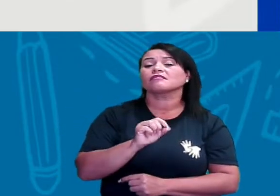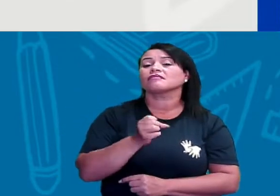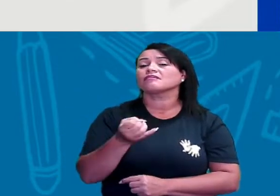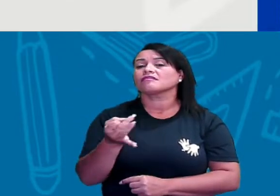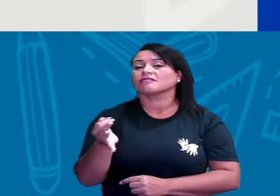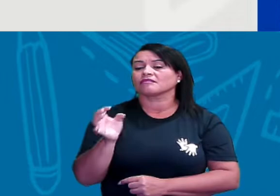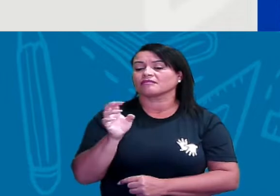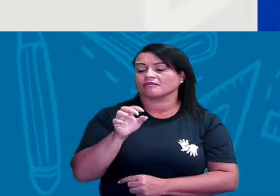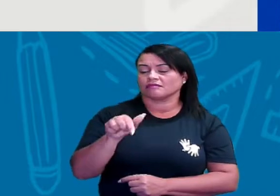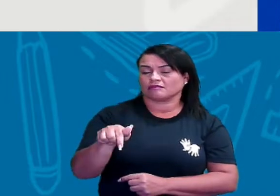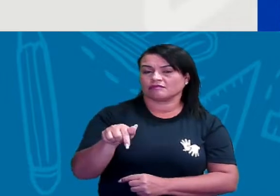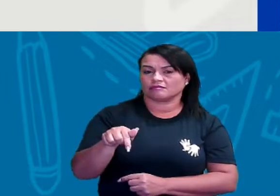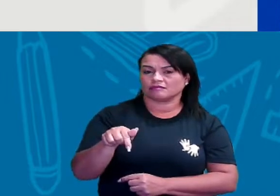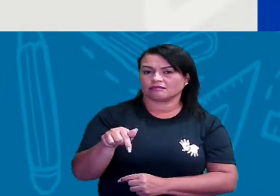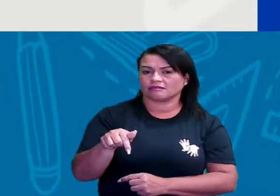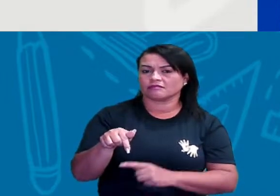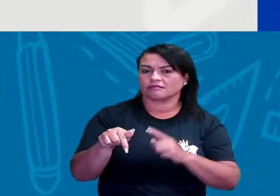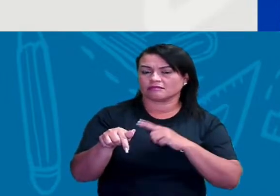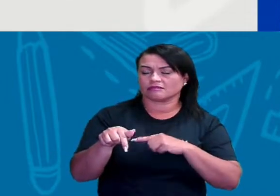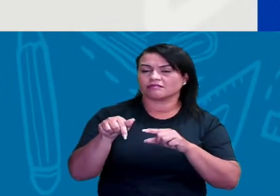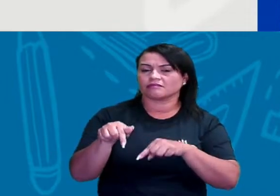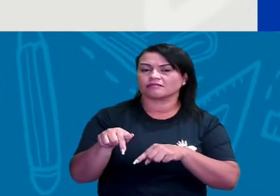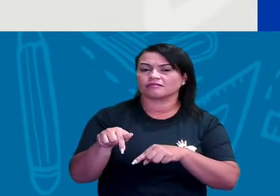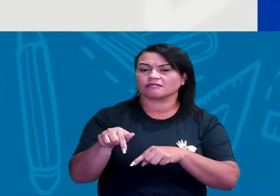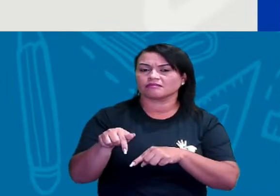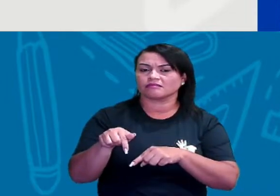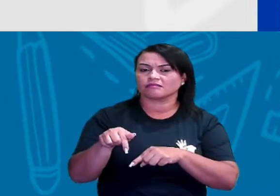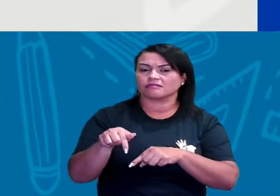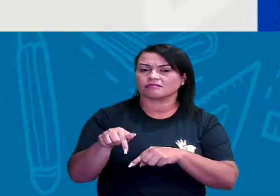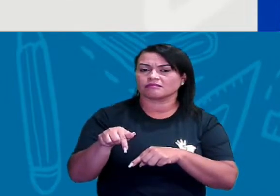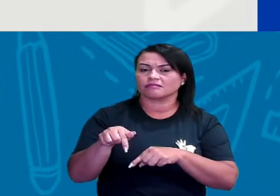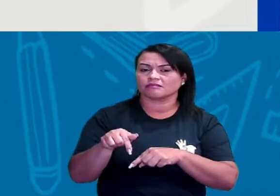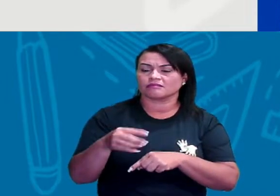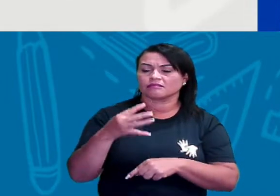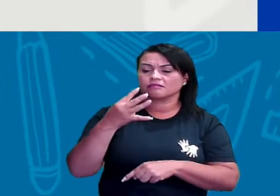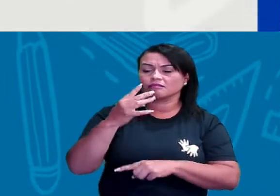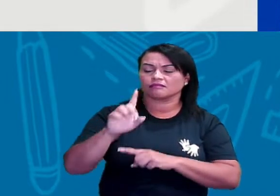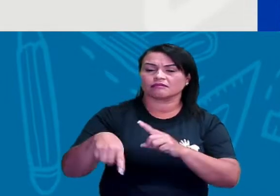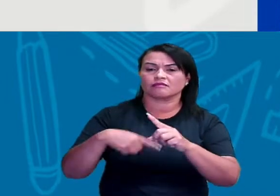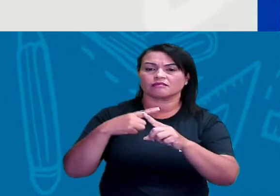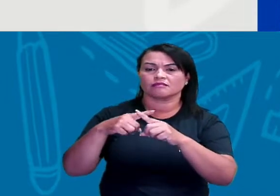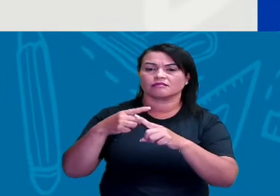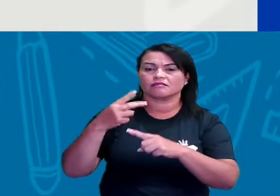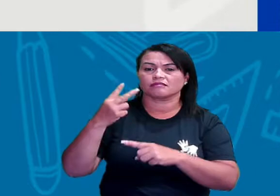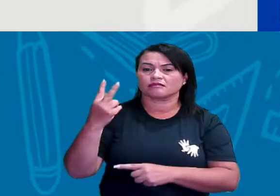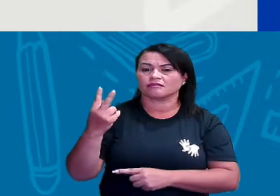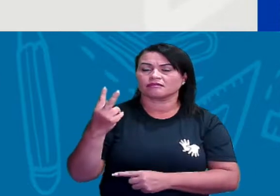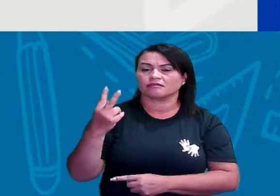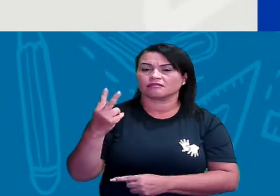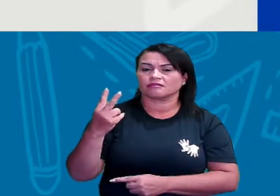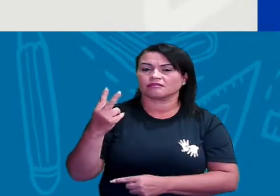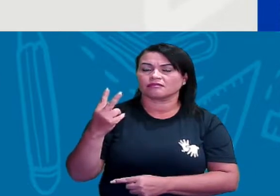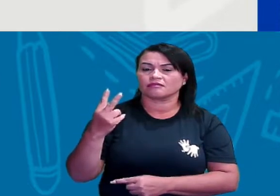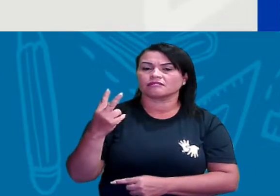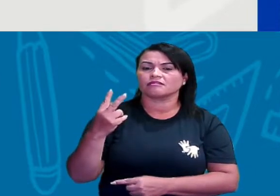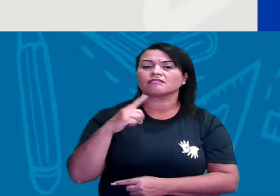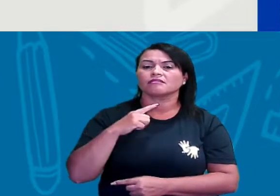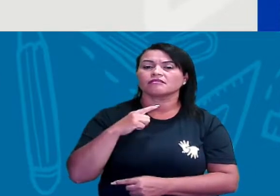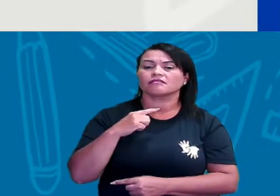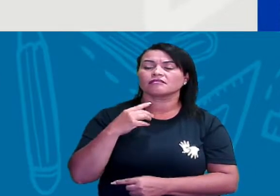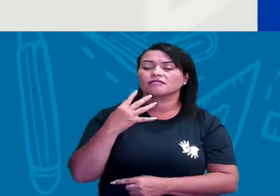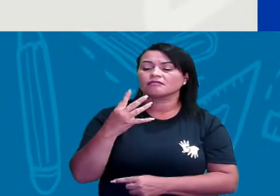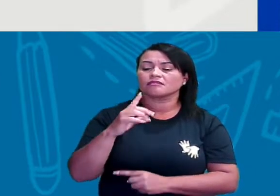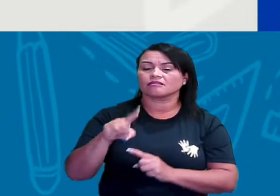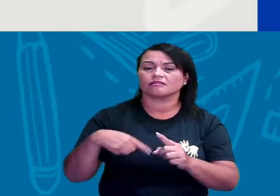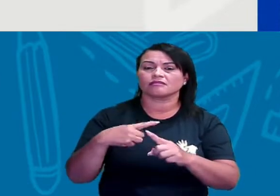base? 7. Então, aqui eu tenho 7, o quê? 4 vezes 2. Meu expoente, 4 vezes 2. 4 vezes